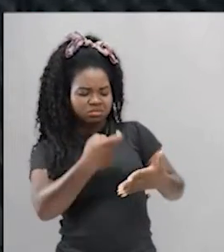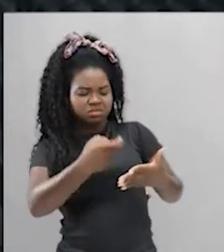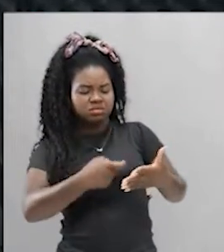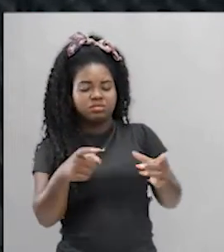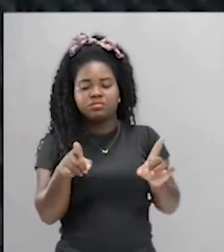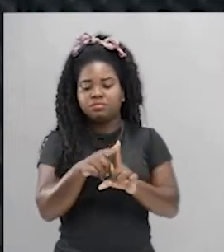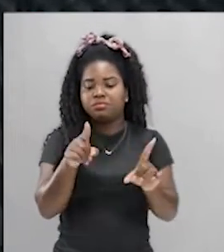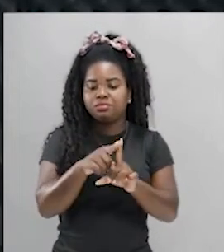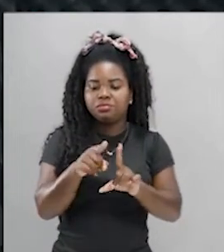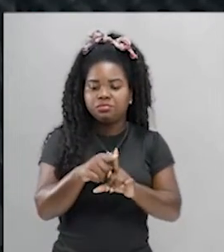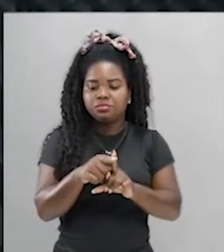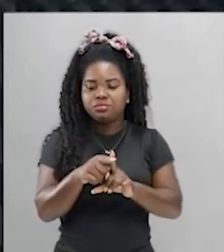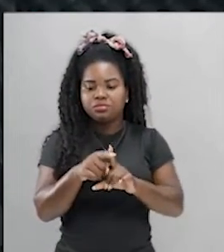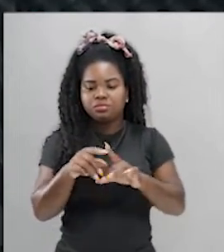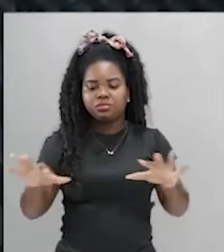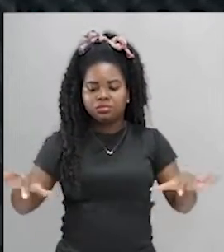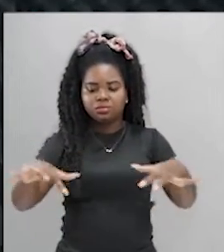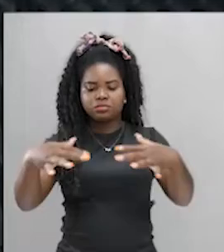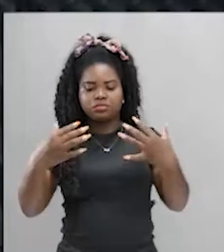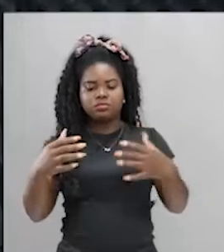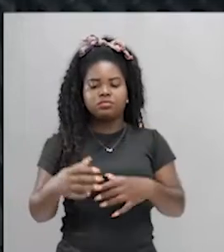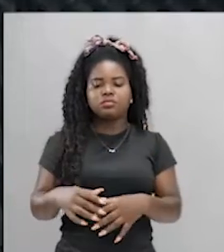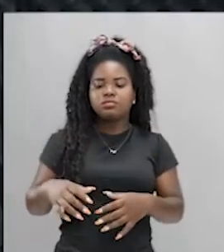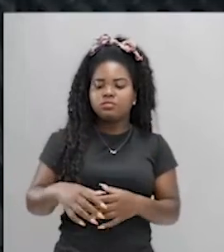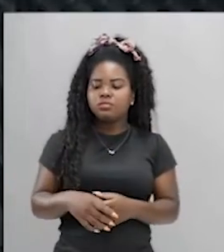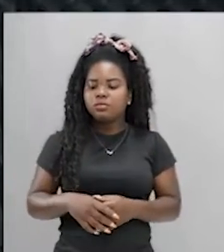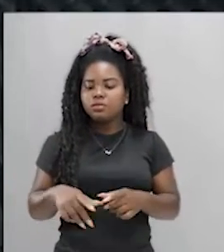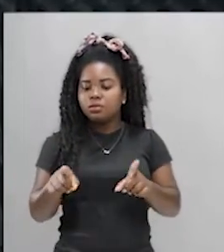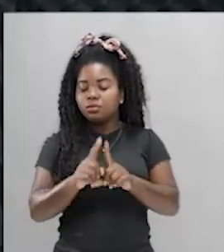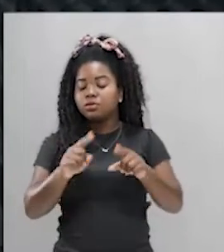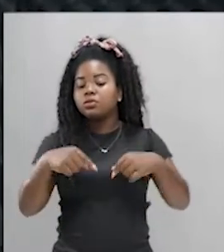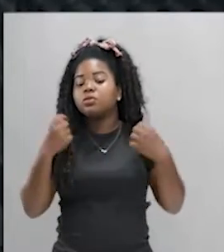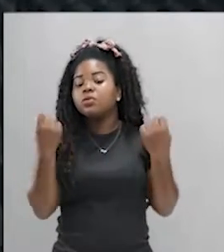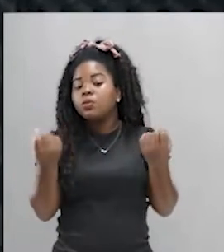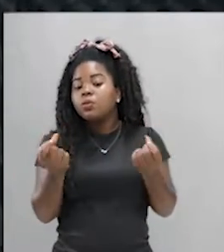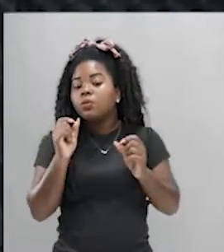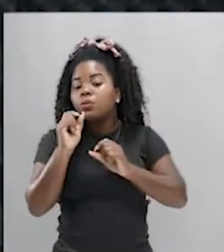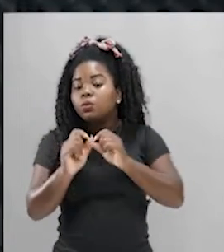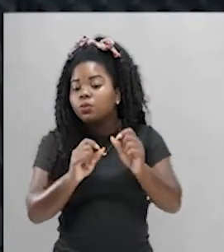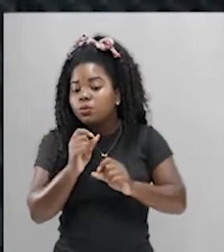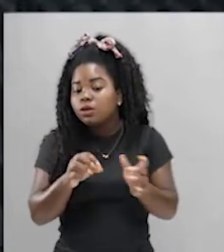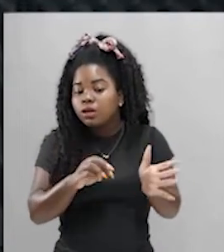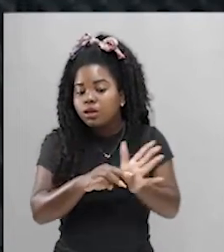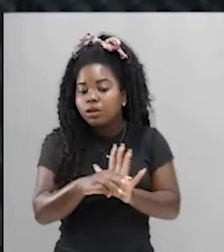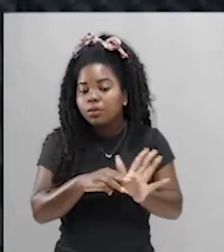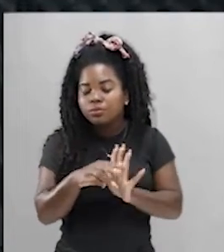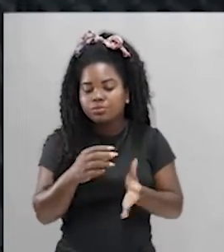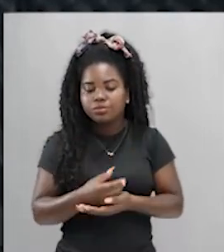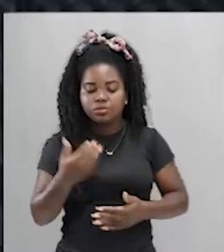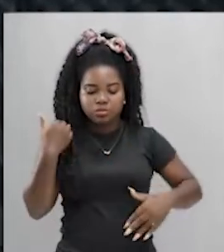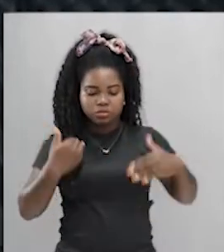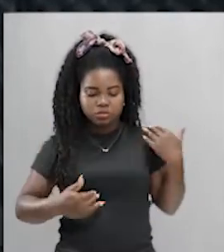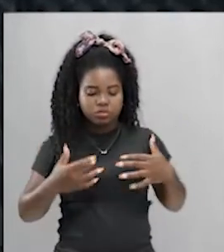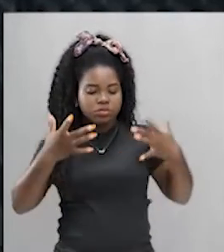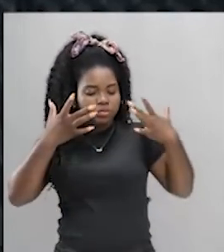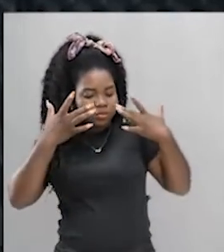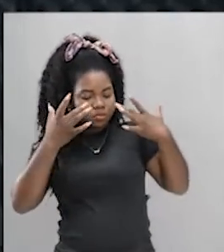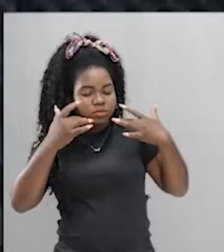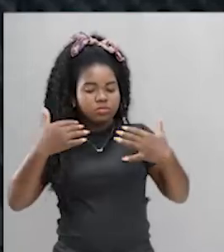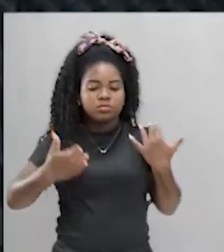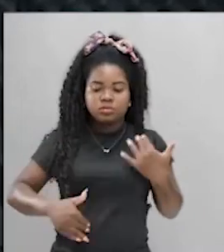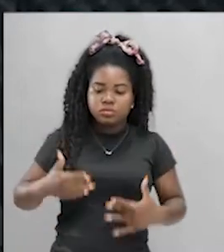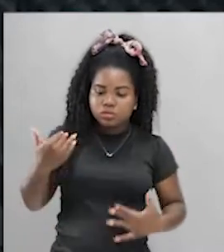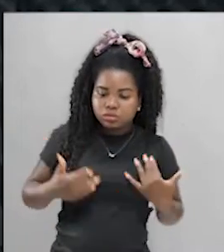não estou falando sobre espetáculos, eu estou falando o que é o método Grotowski. O ator, o corpo, o ator, o